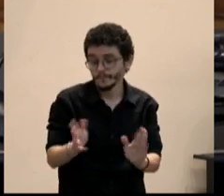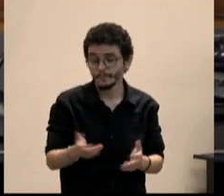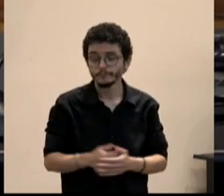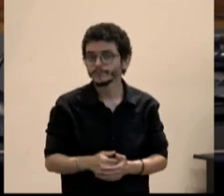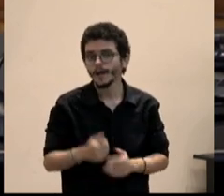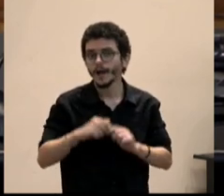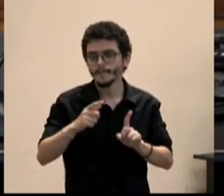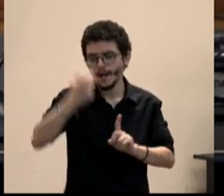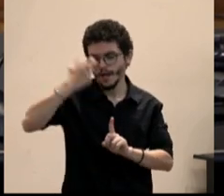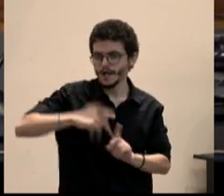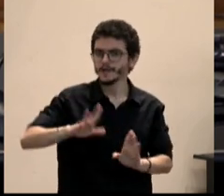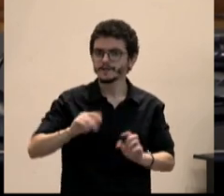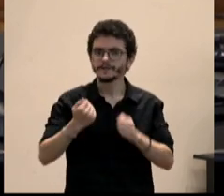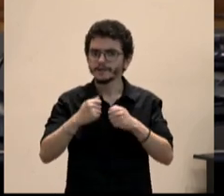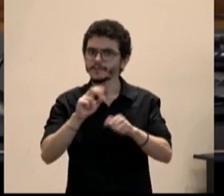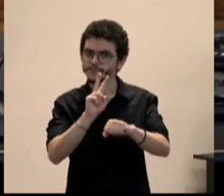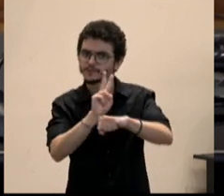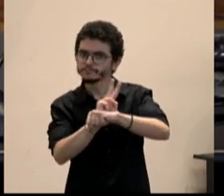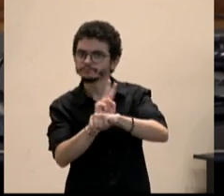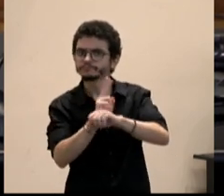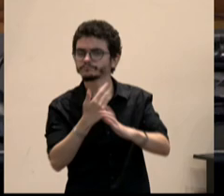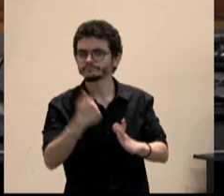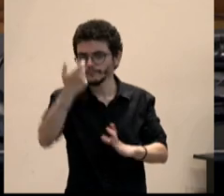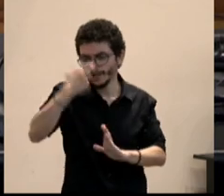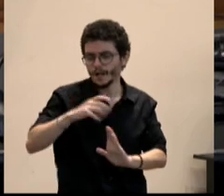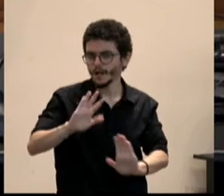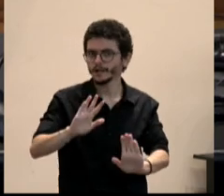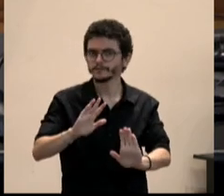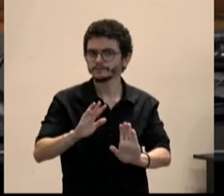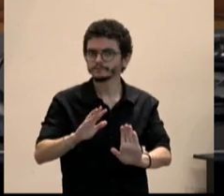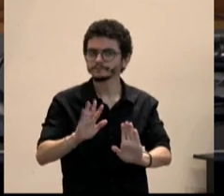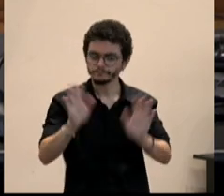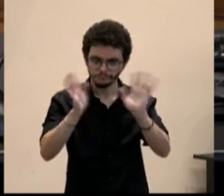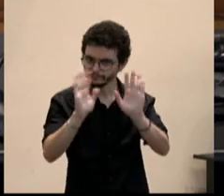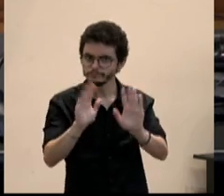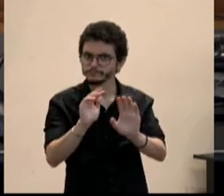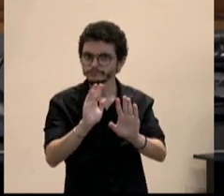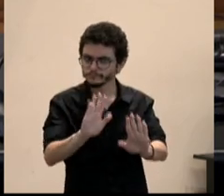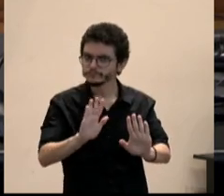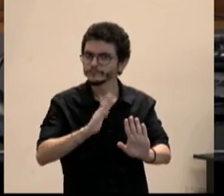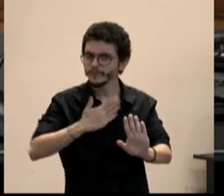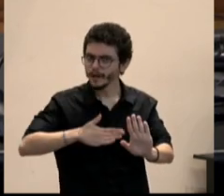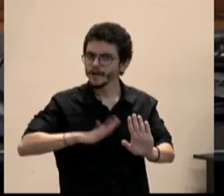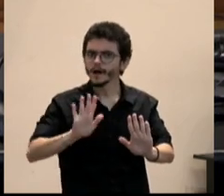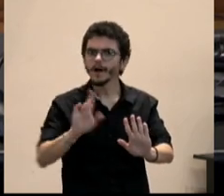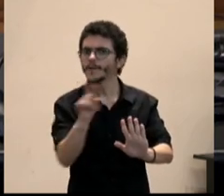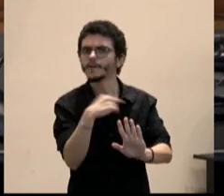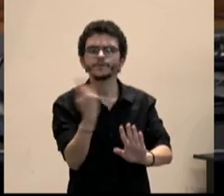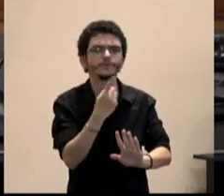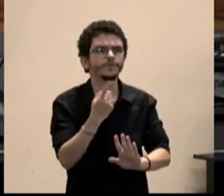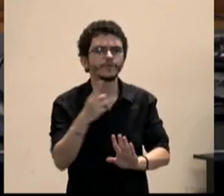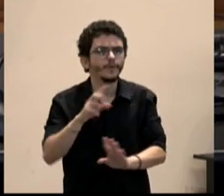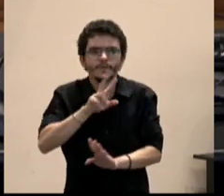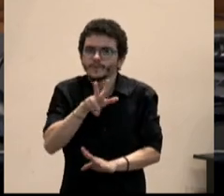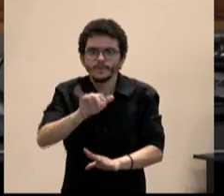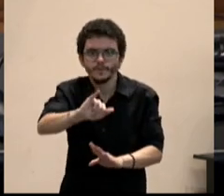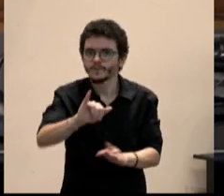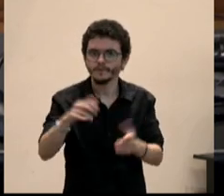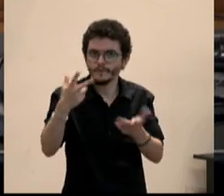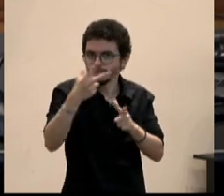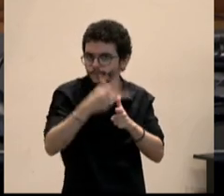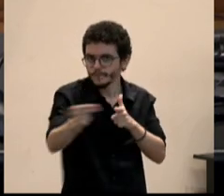eu tenho que me proteger, eu não posso nem abrir a boca. Espera aí, gente, nós não vamos conquistar